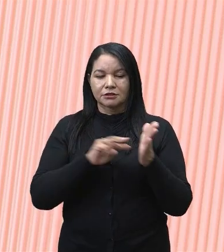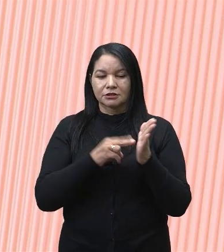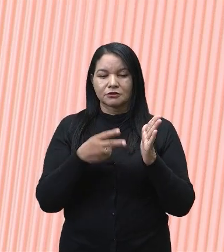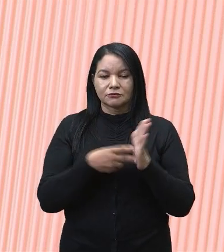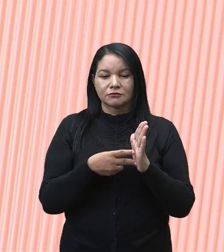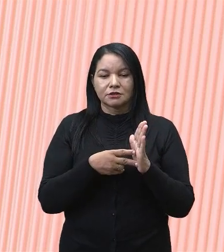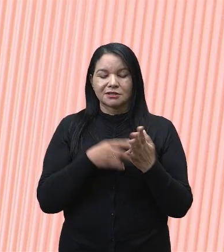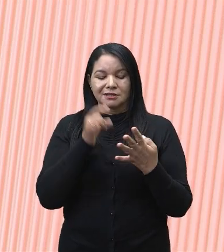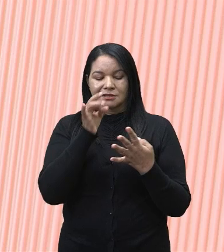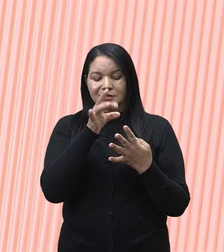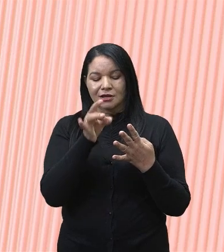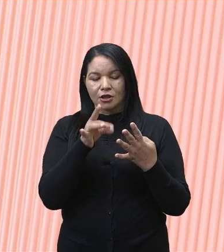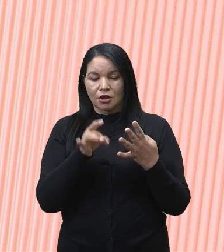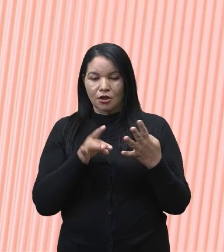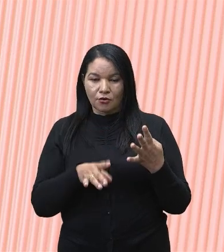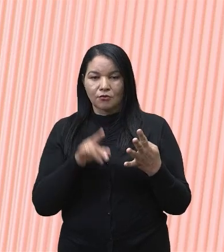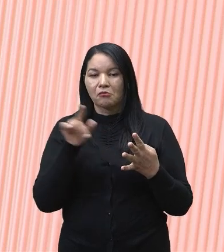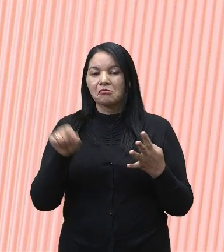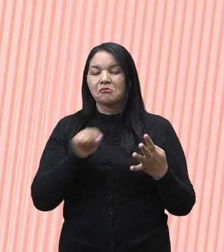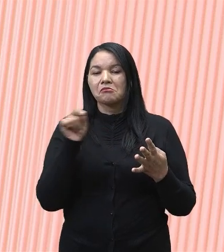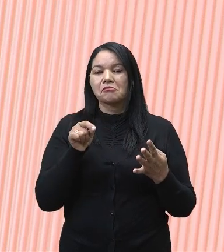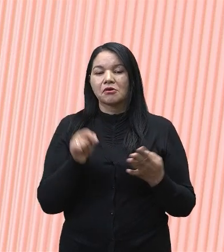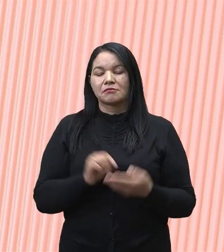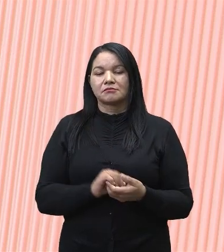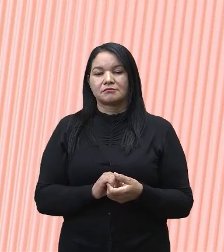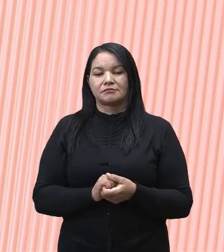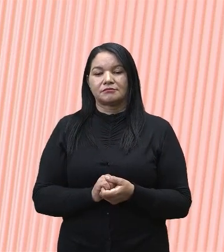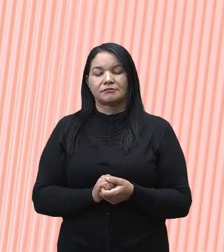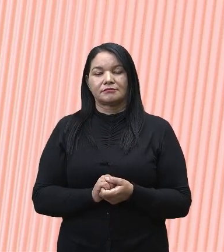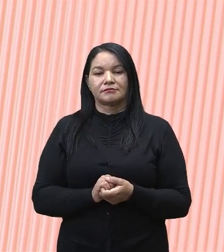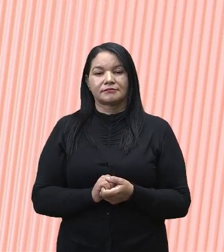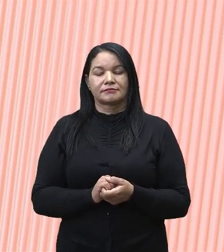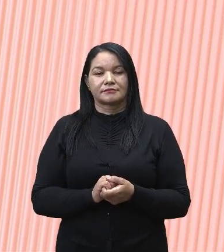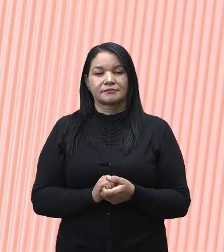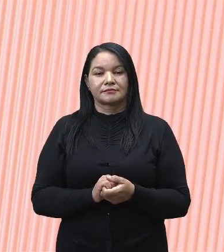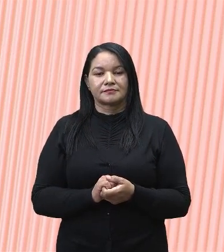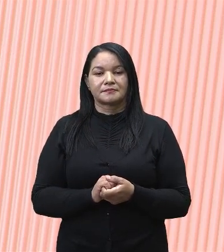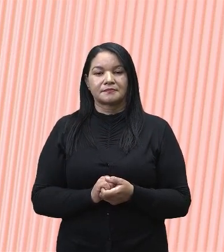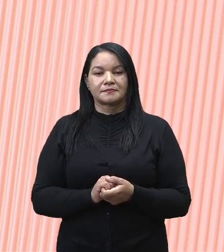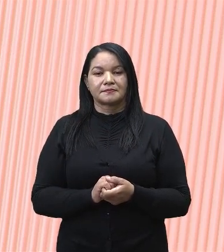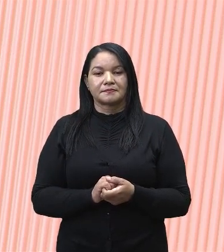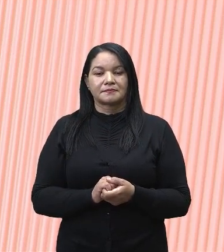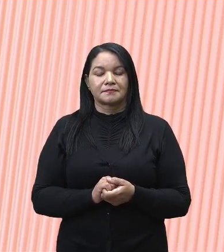cada coisinha dessa? E aí a gente vai